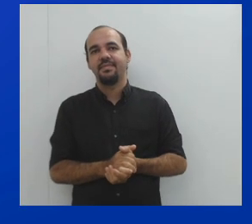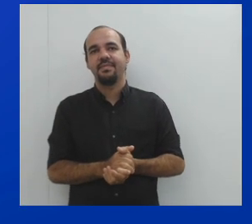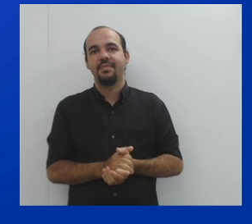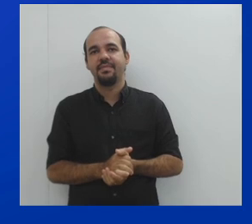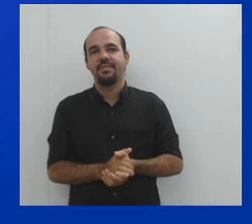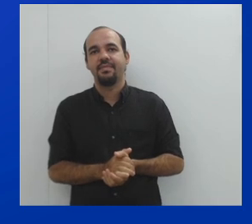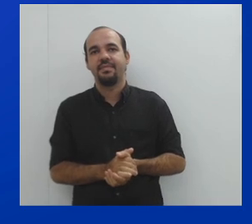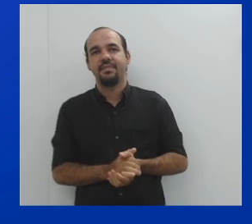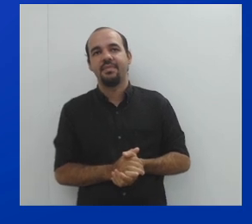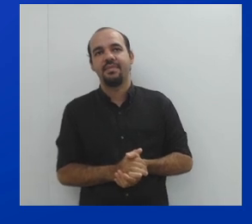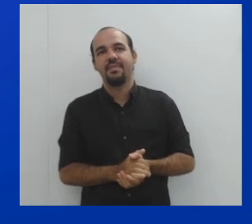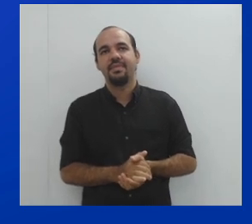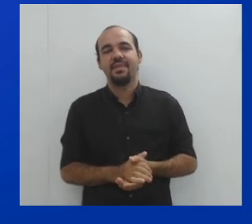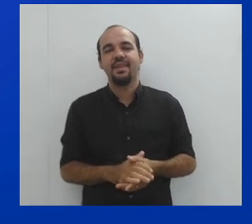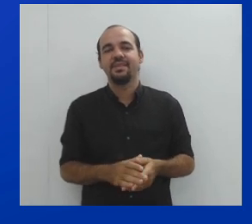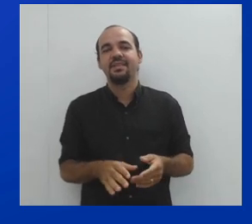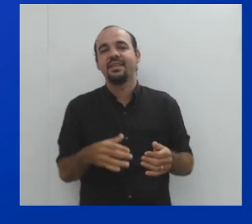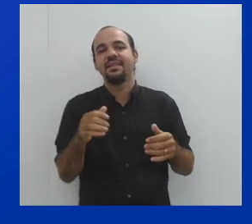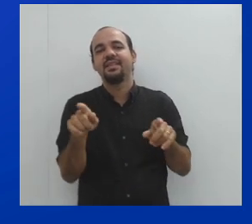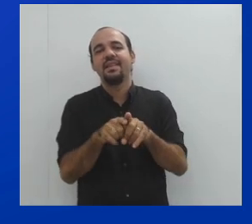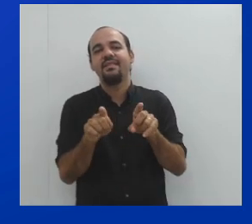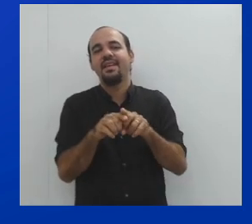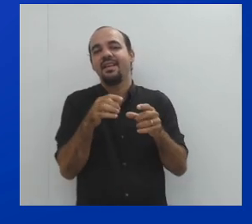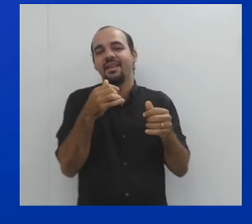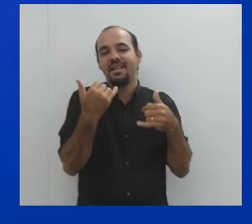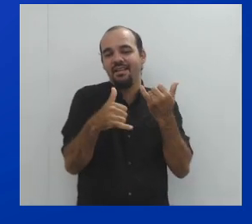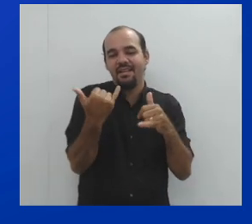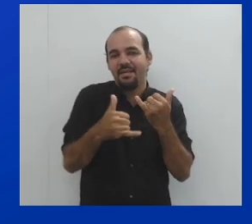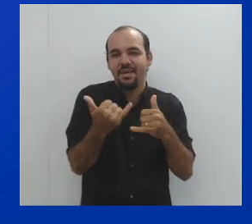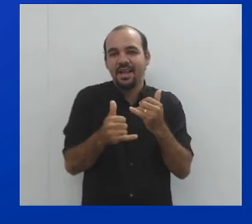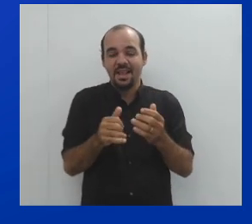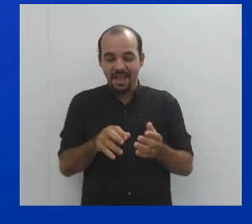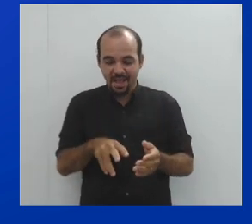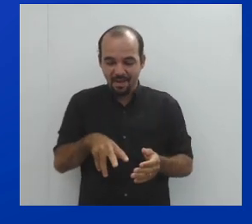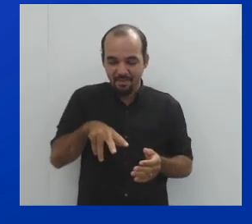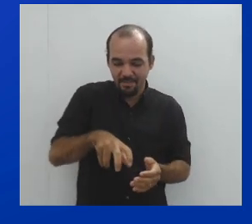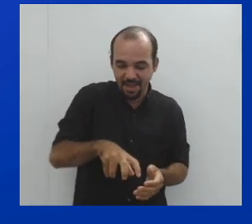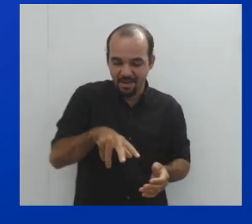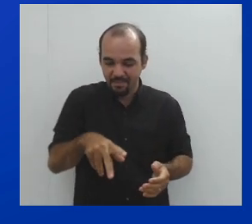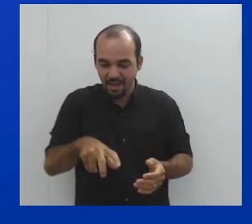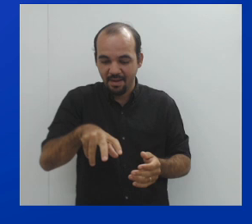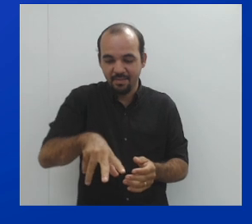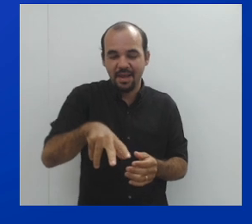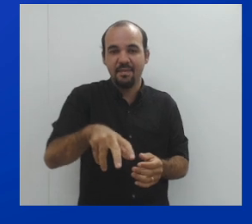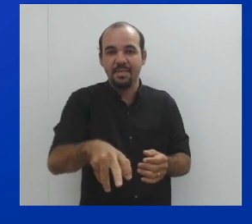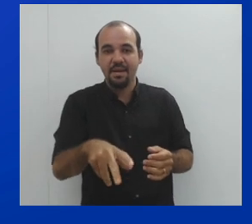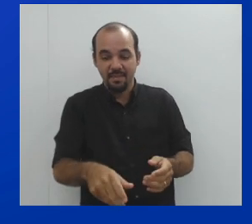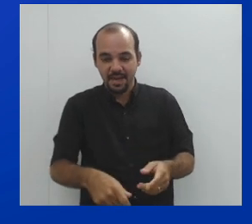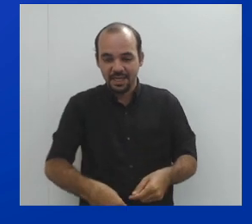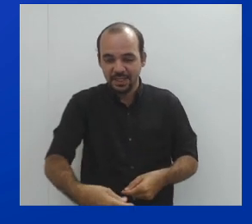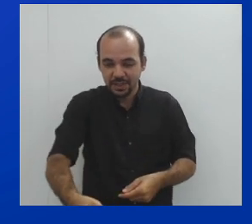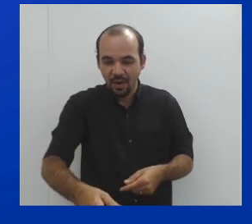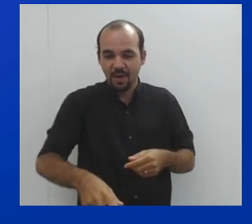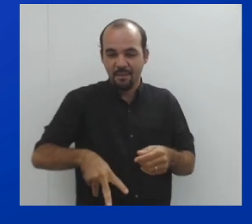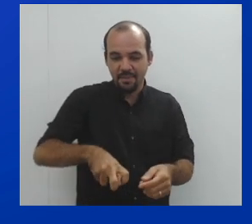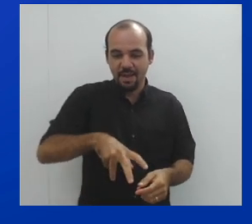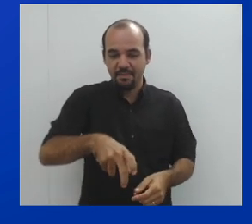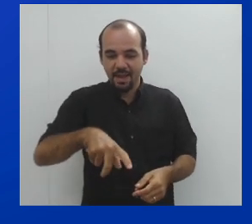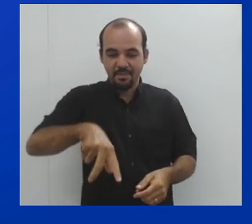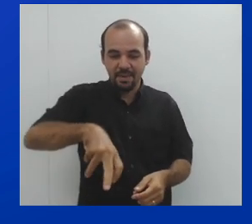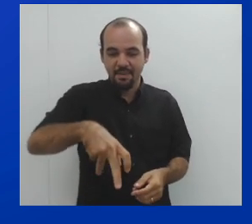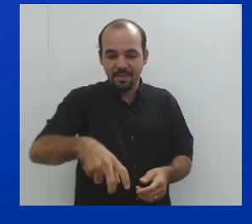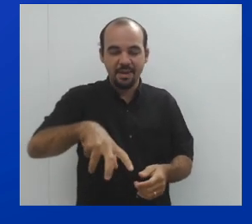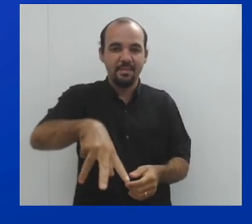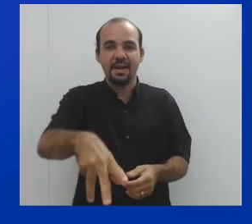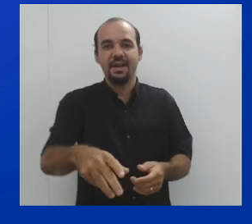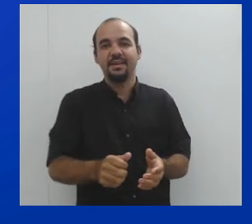O jogo de amarelinho, ou academia, que é outro exemplo, parece ter origem na Roma, Grécia antigas, a partir de práticas culturais de